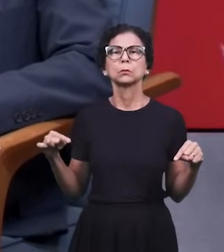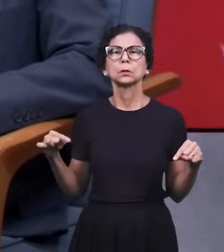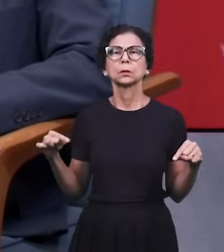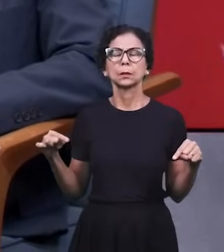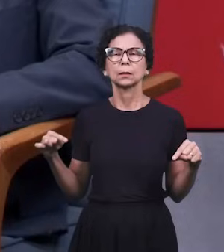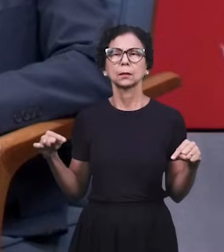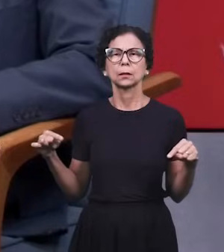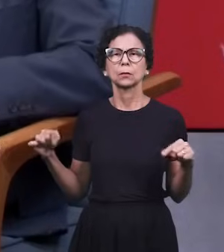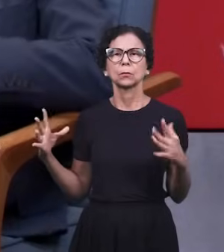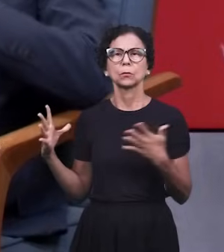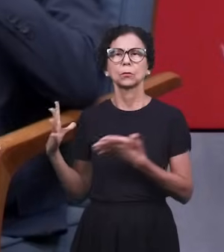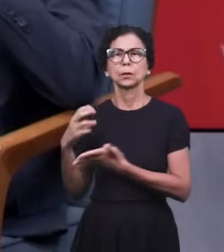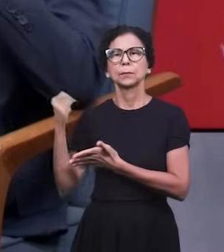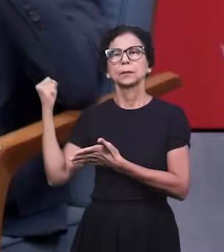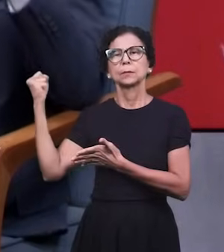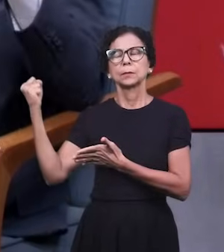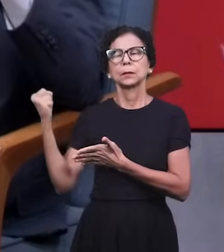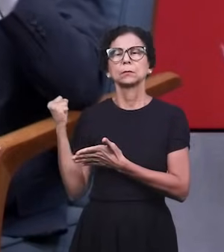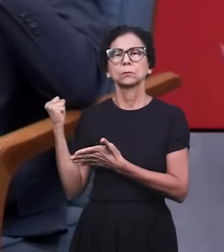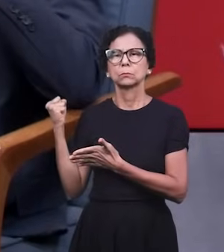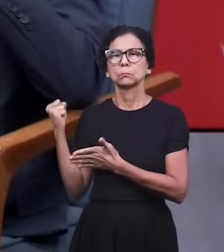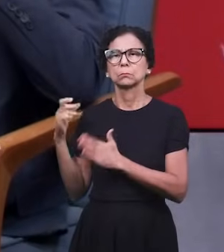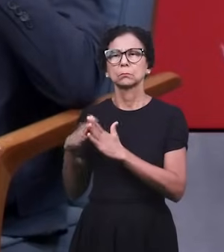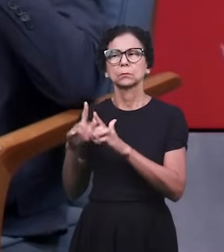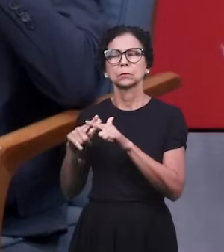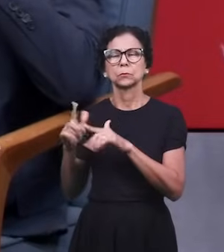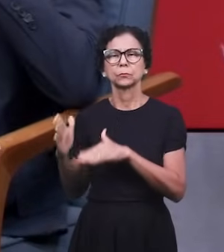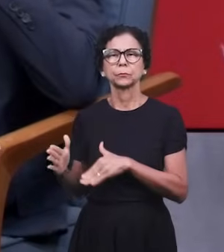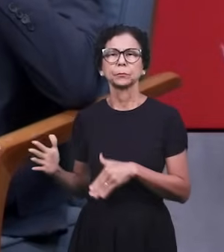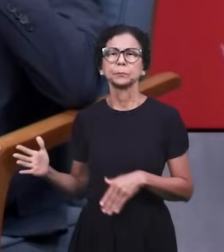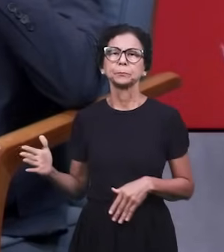isso. Eu me lembro uma vez,